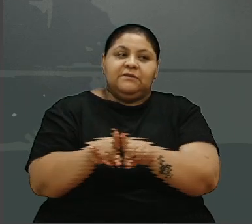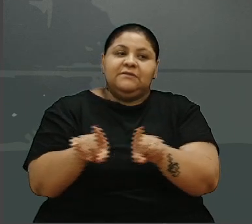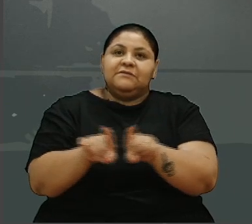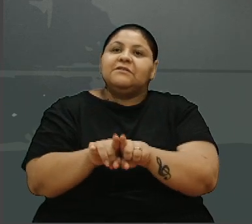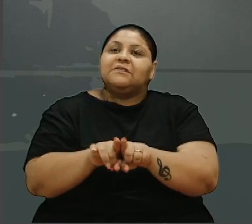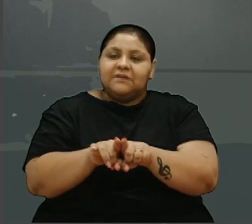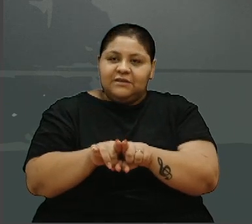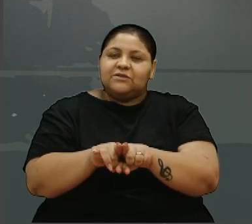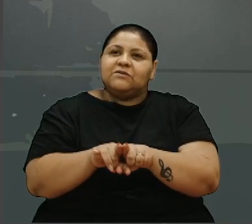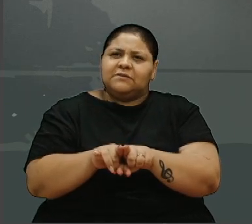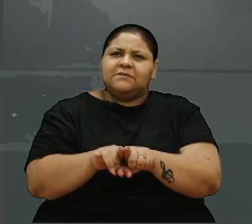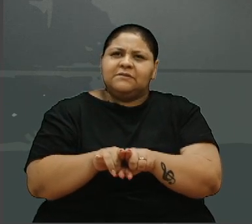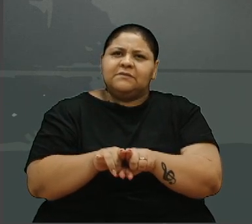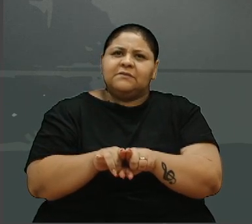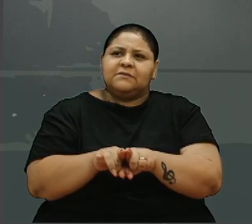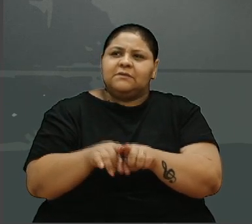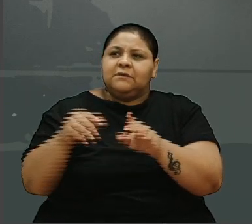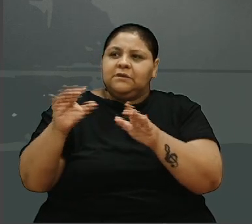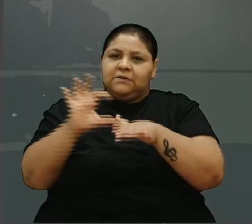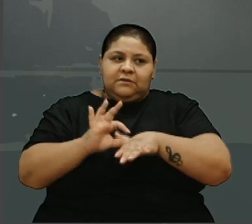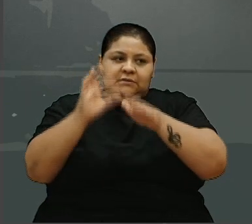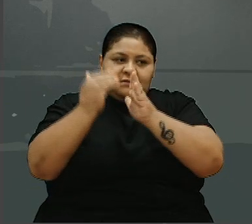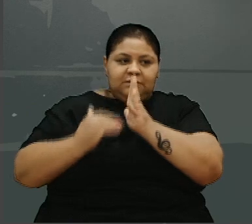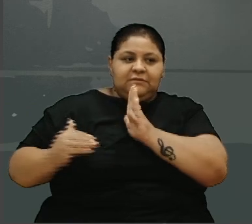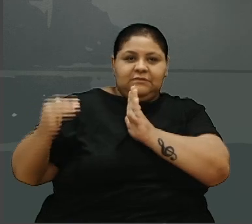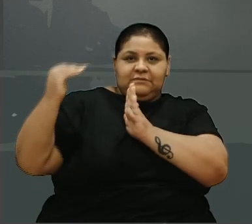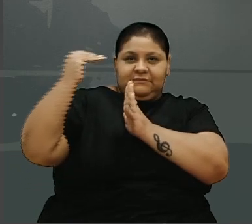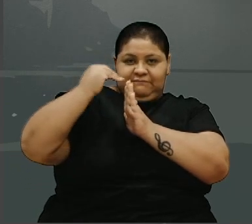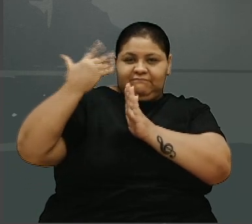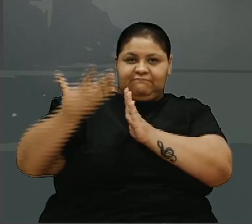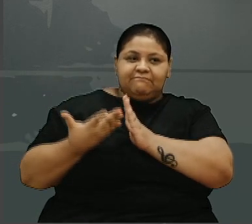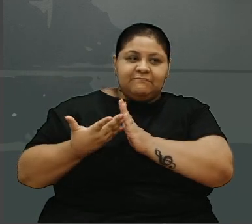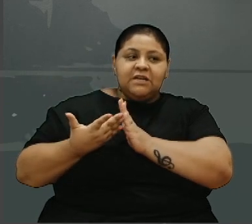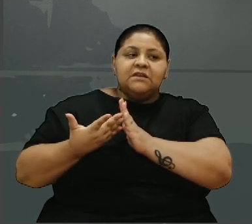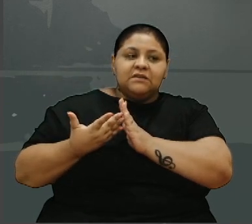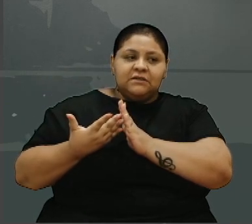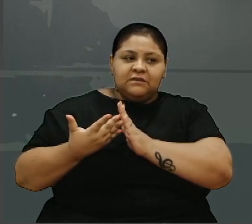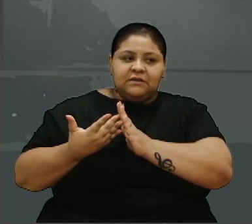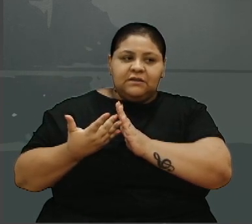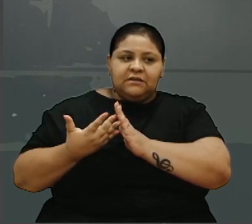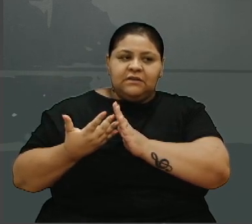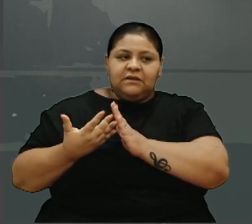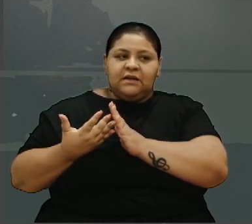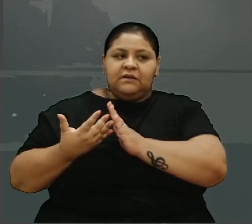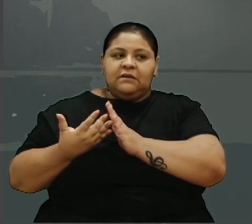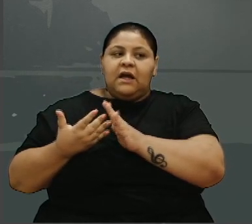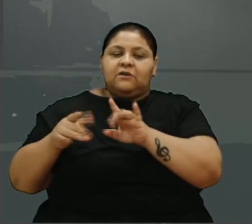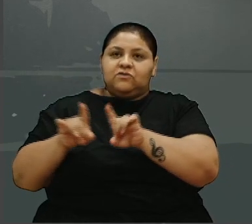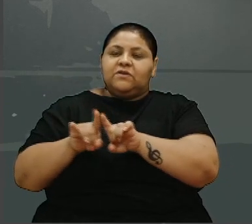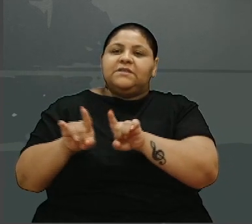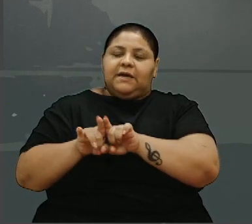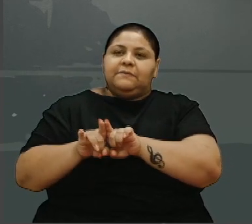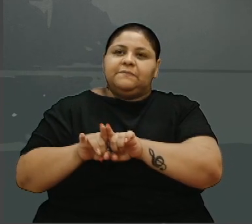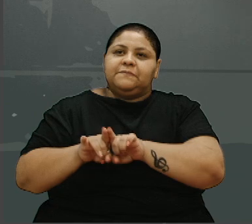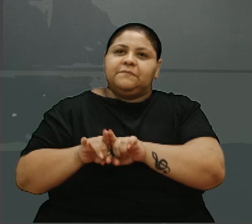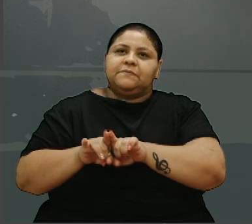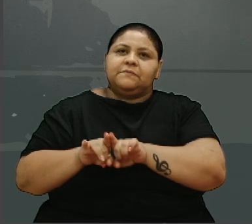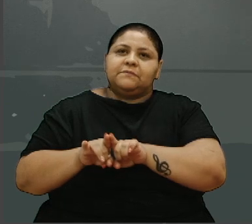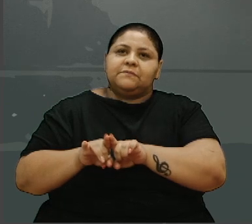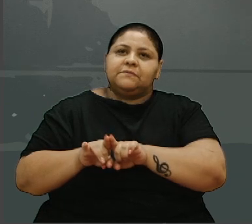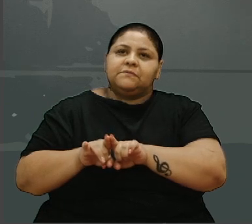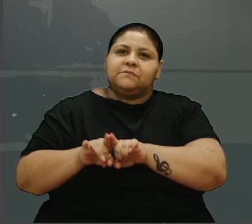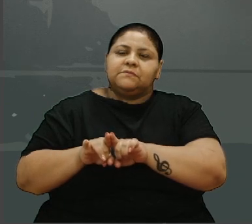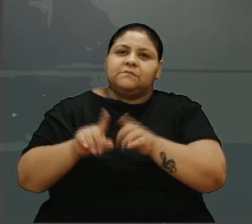os próprios, a autoridade máxima da medicina, que é um médico... Sim, momento oportuno lhe concederei, vereador Fantinel. Se